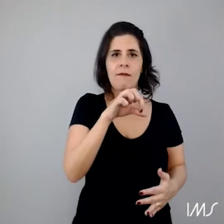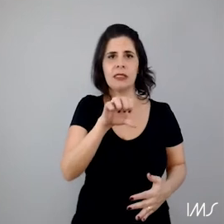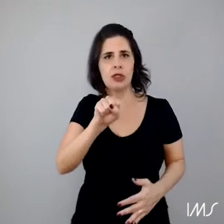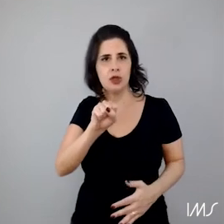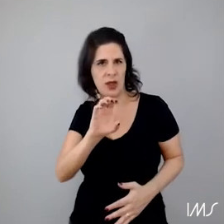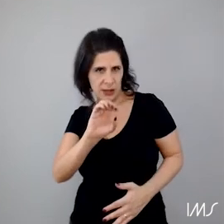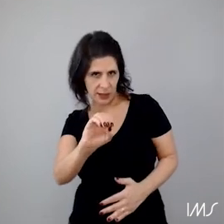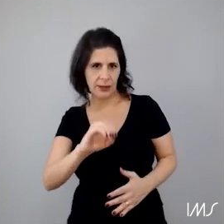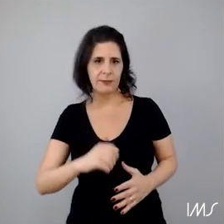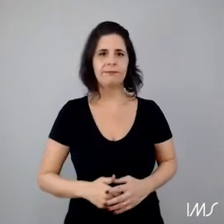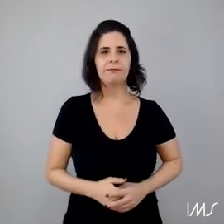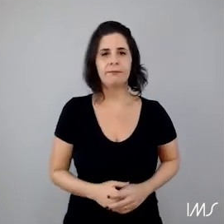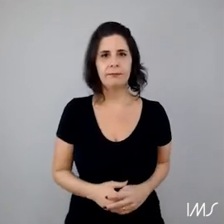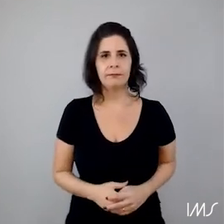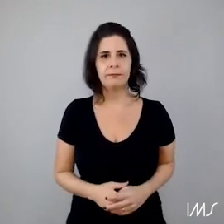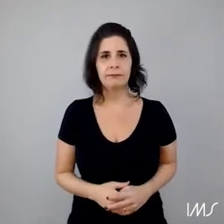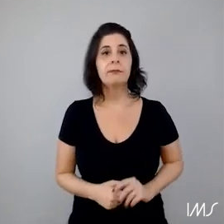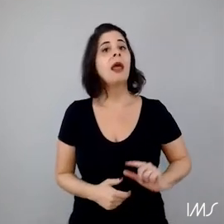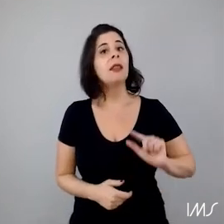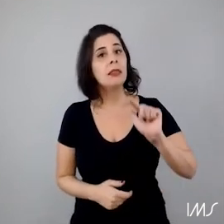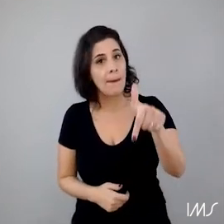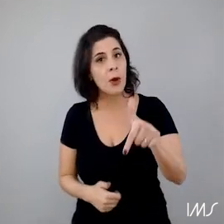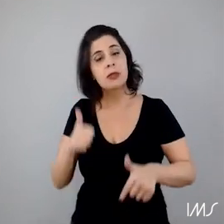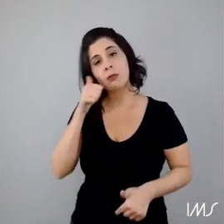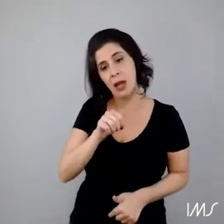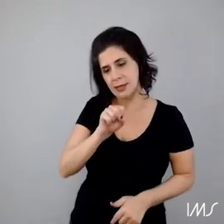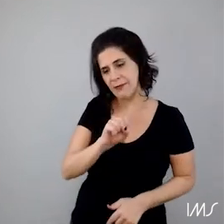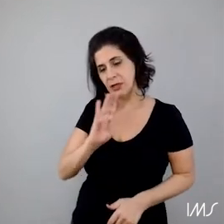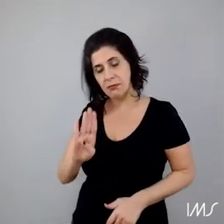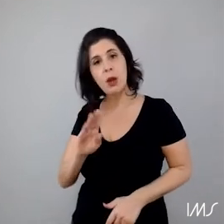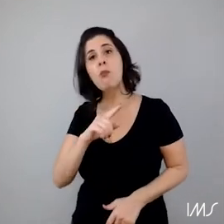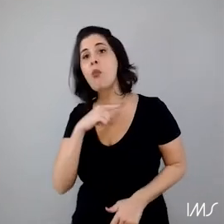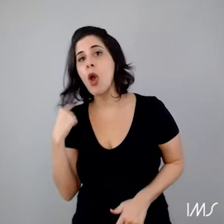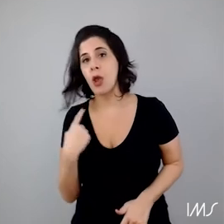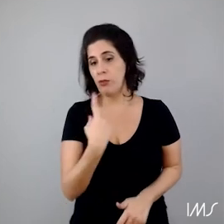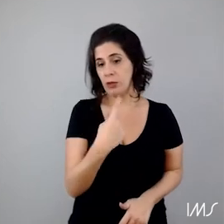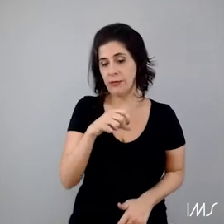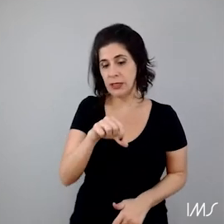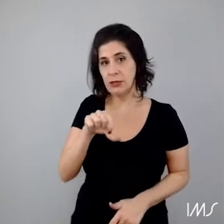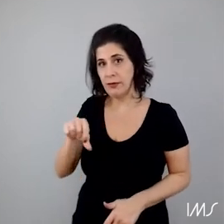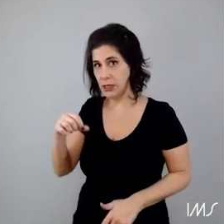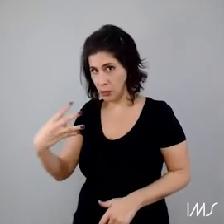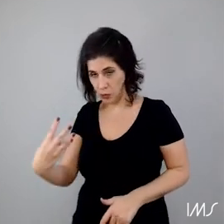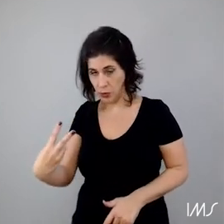80. Stefânia veio a falecer em 1992.